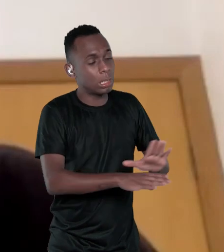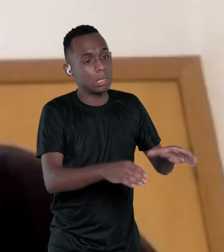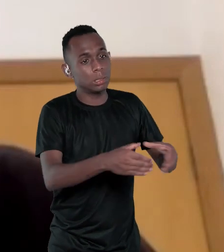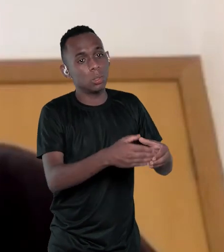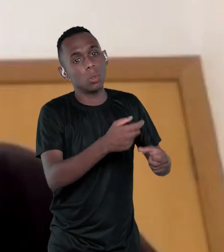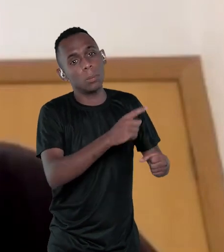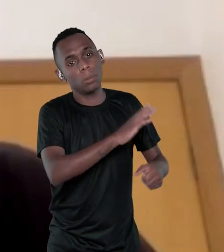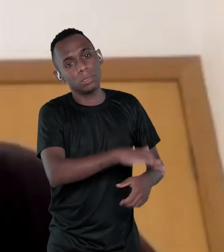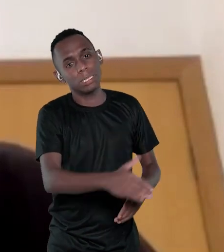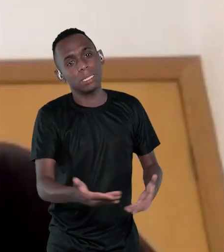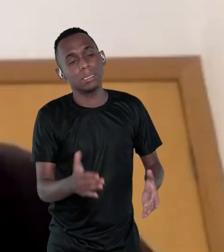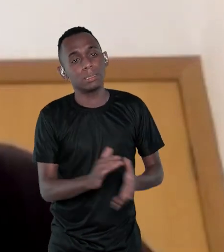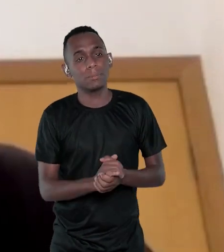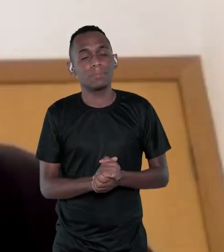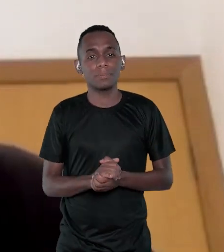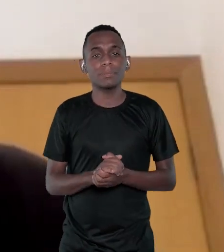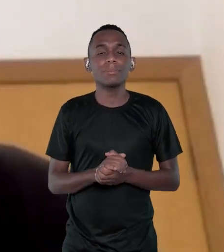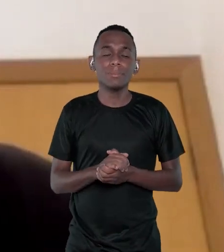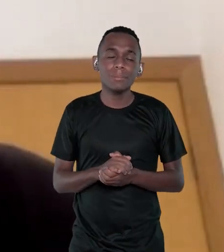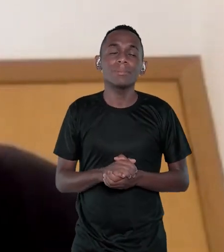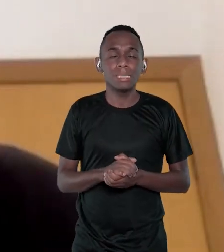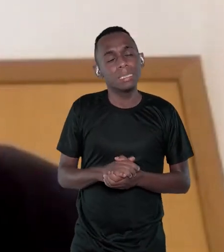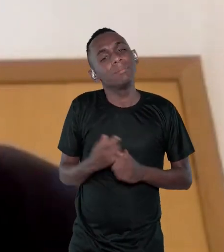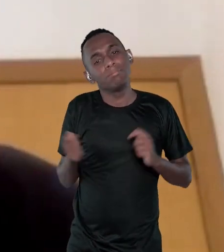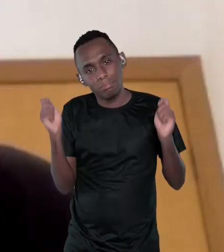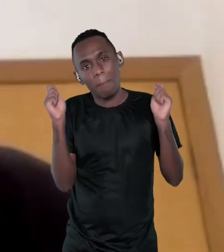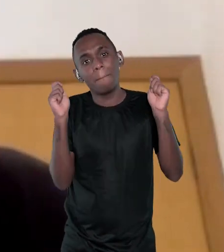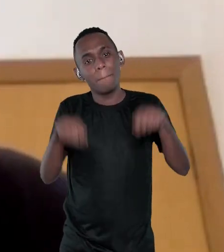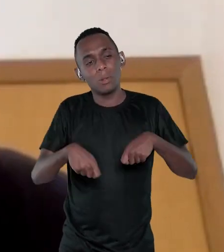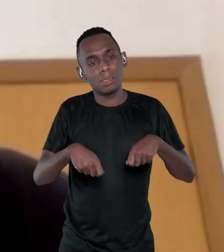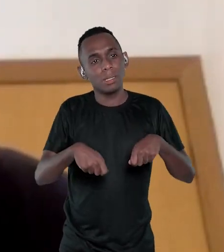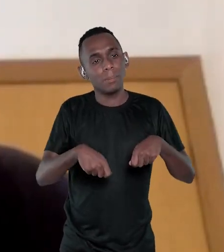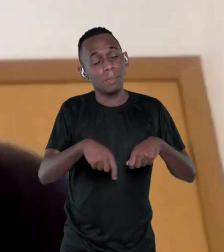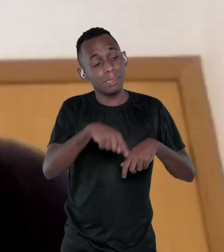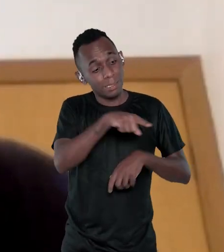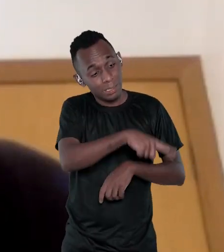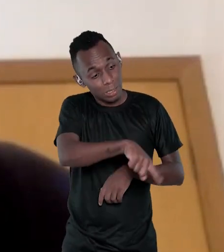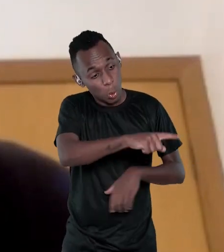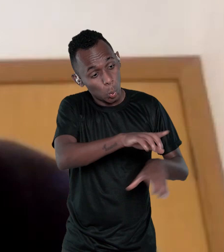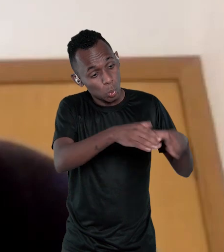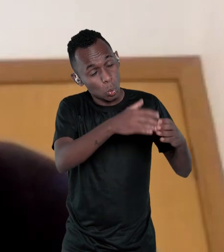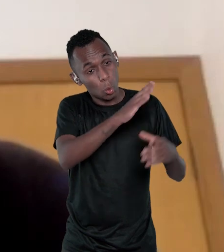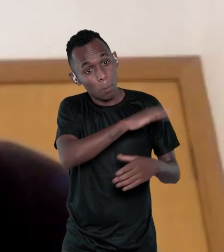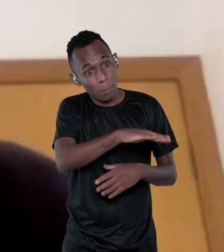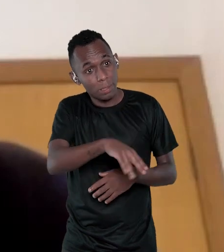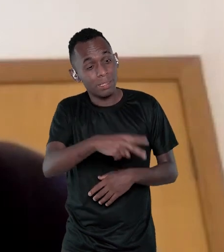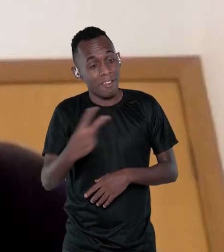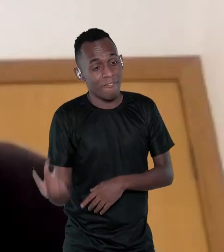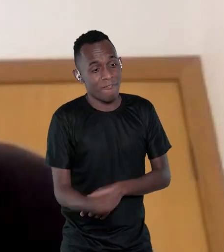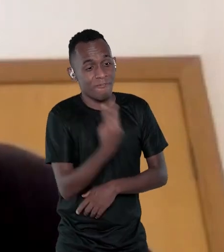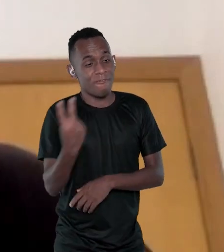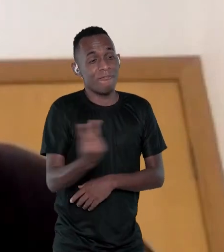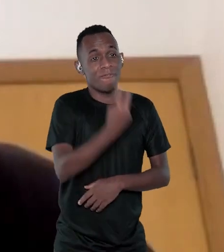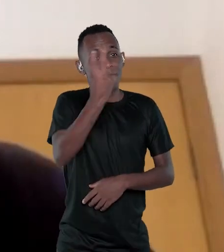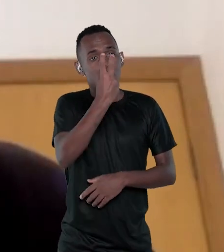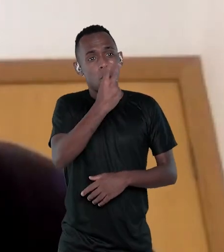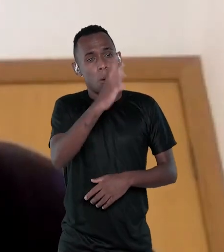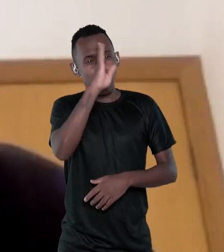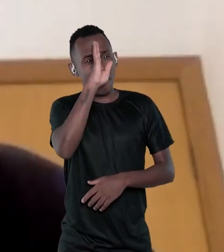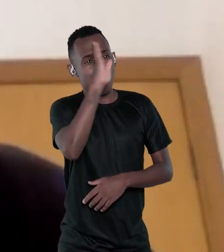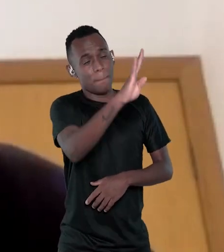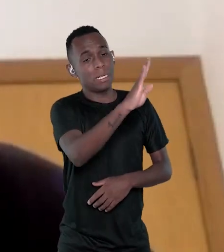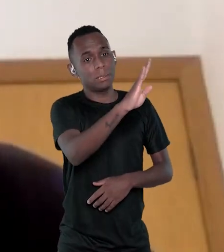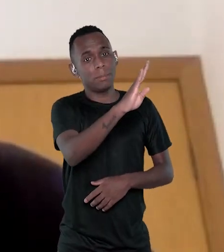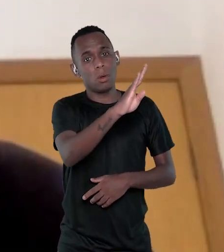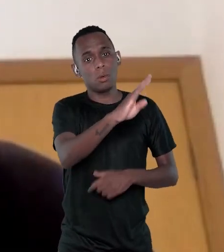lhes deu. O que lhes daremos nós? Vale, se valem. Meninos